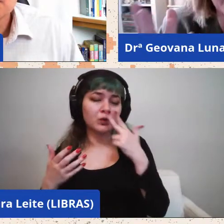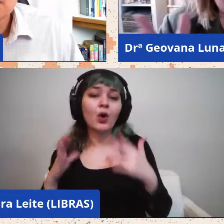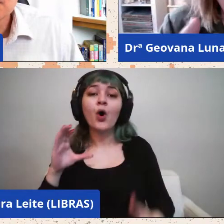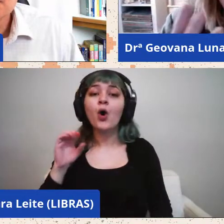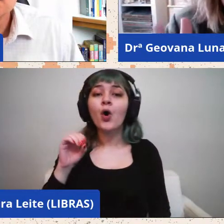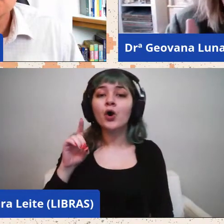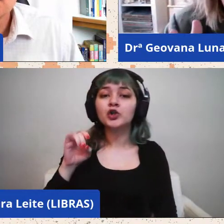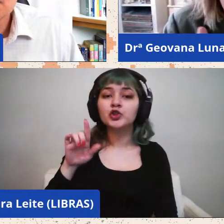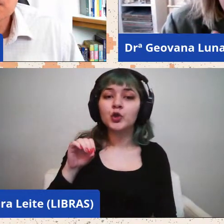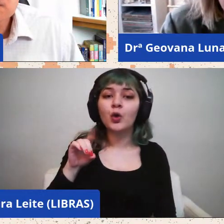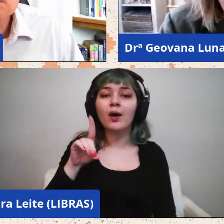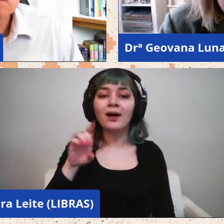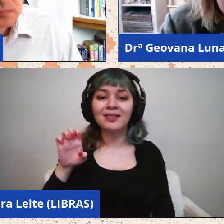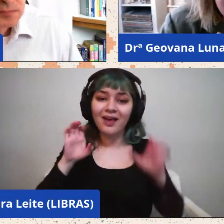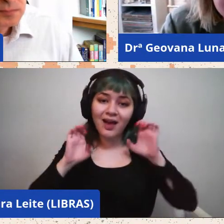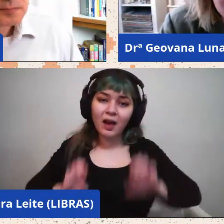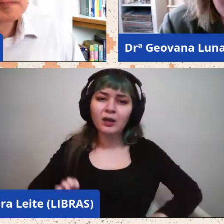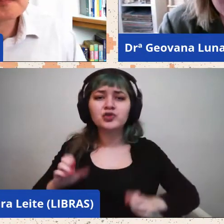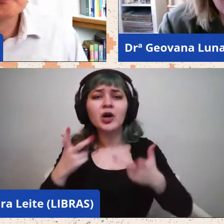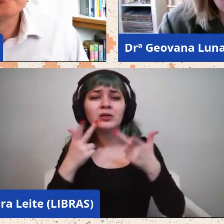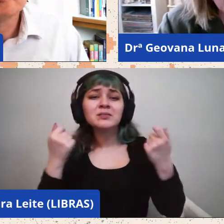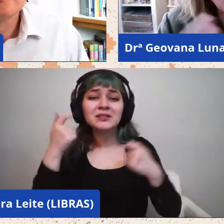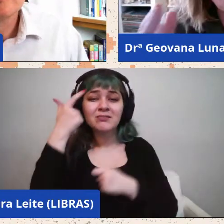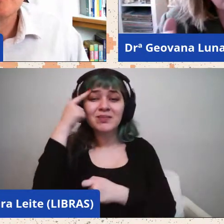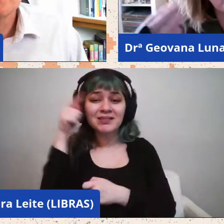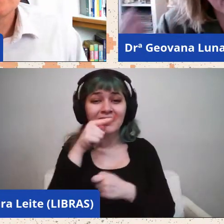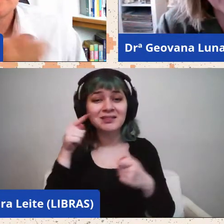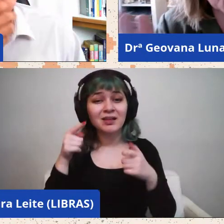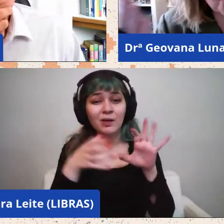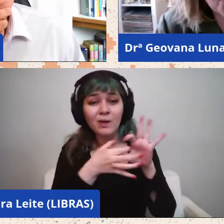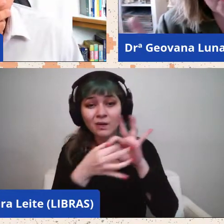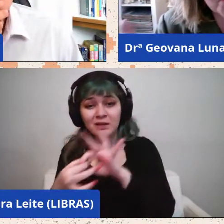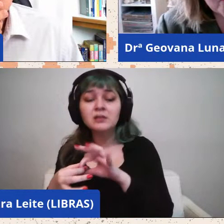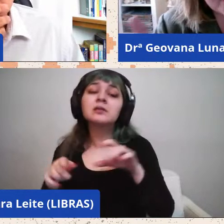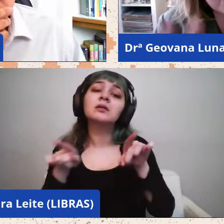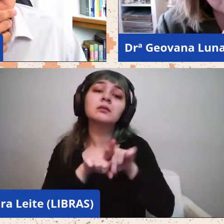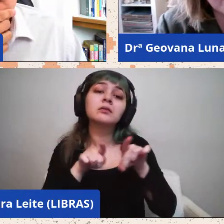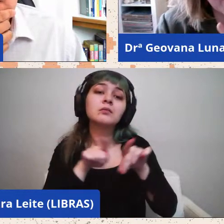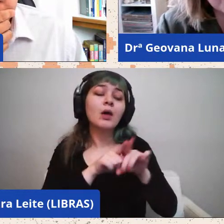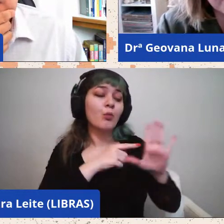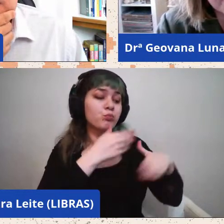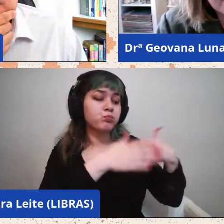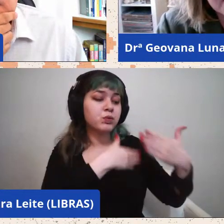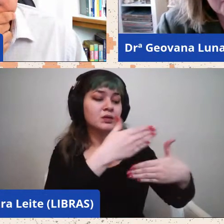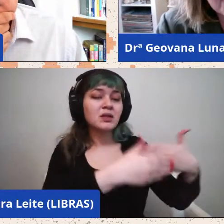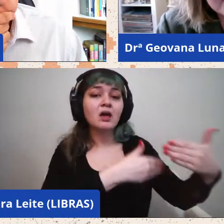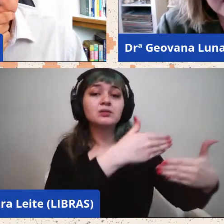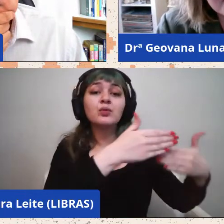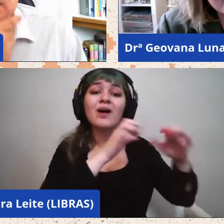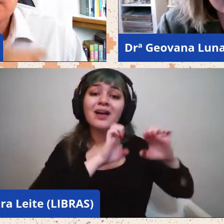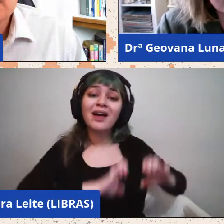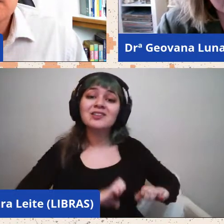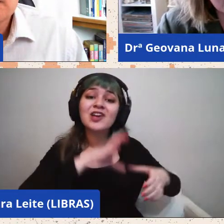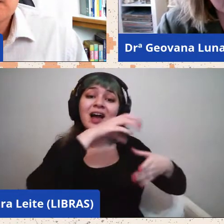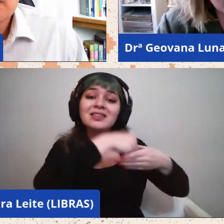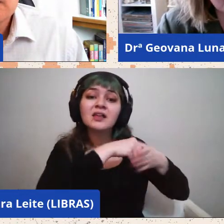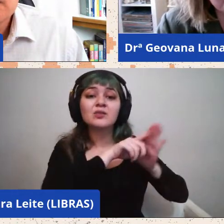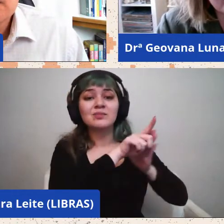de ética ou algo que a gente tenha que pensar nessa direção, como é o próprio processo de ética em